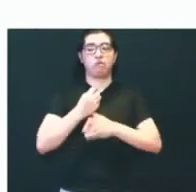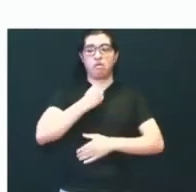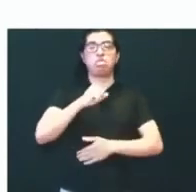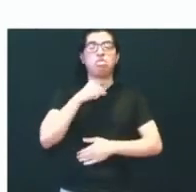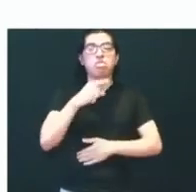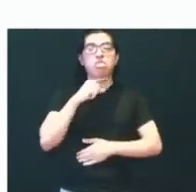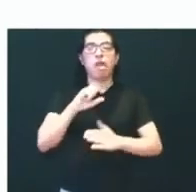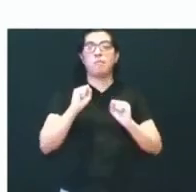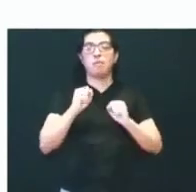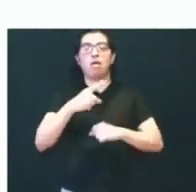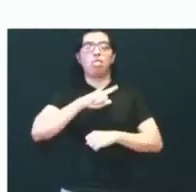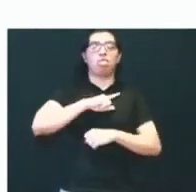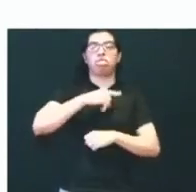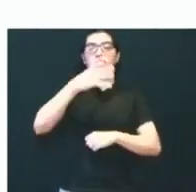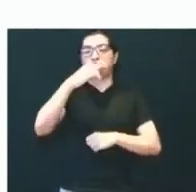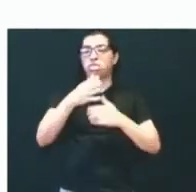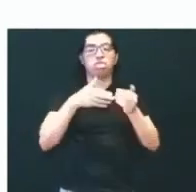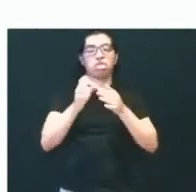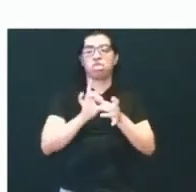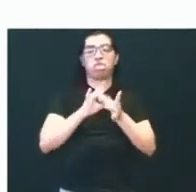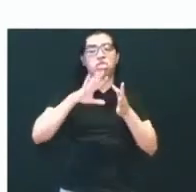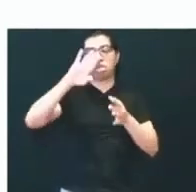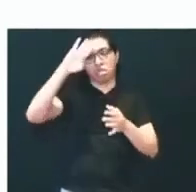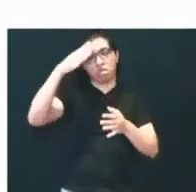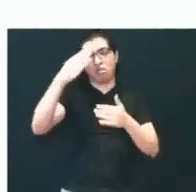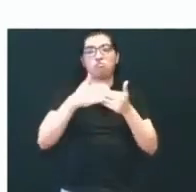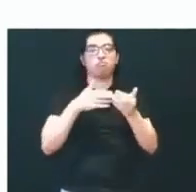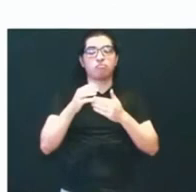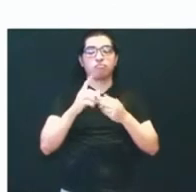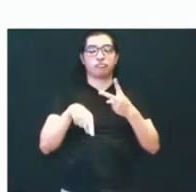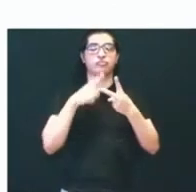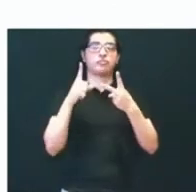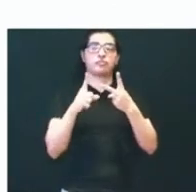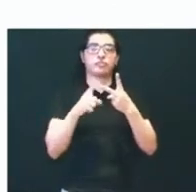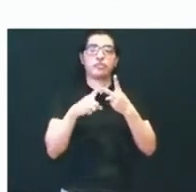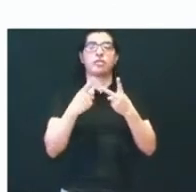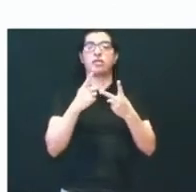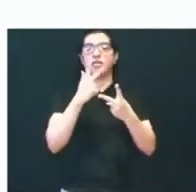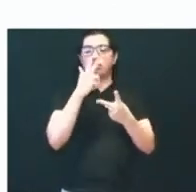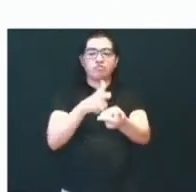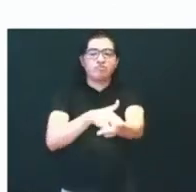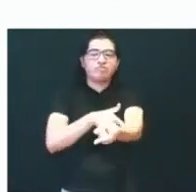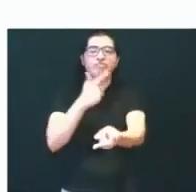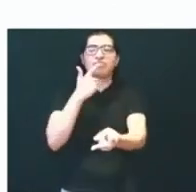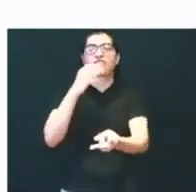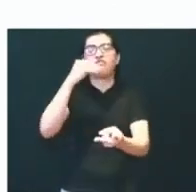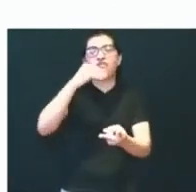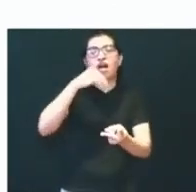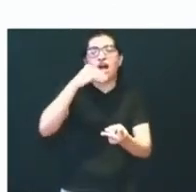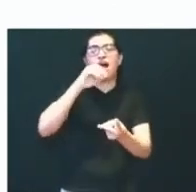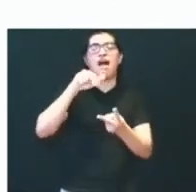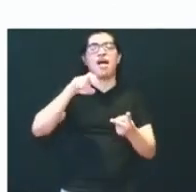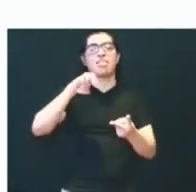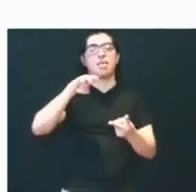uma síndrome anêmica, porque o paciente desenvolve uma anemia, que pode ser de vários graus, de